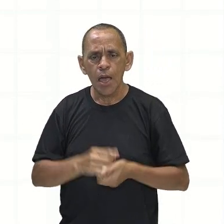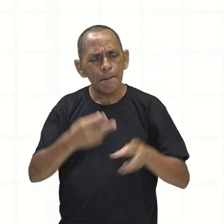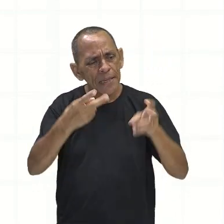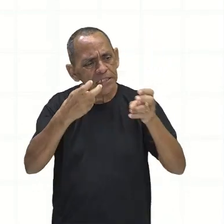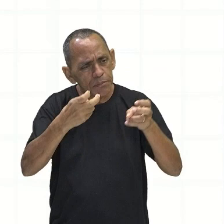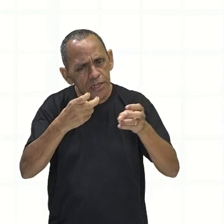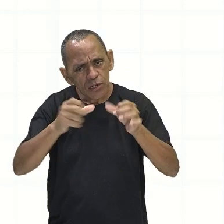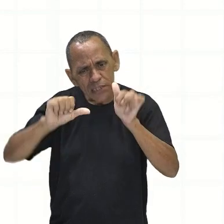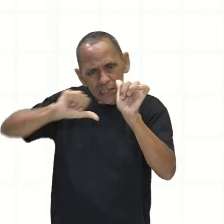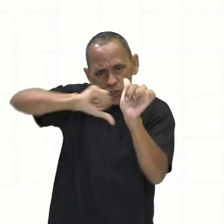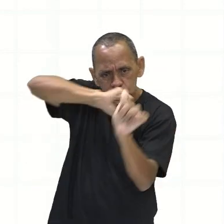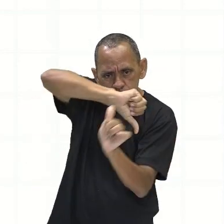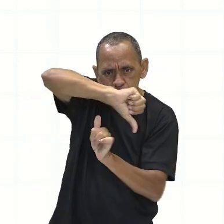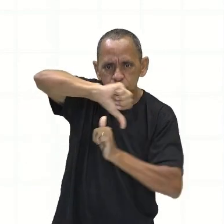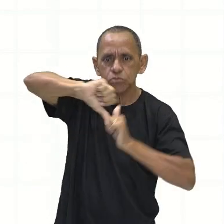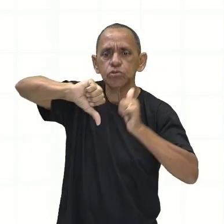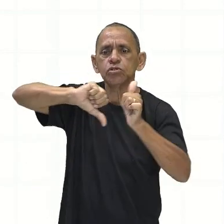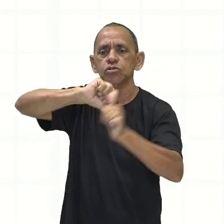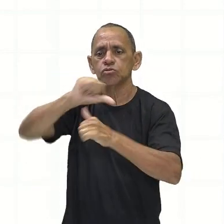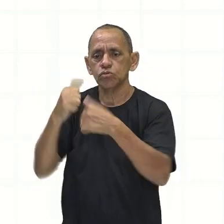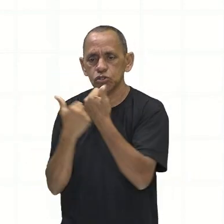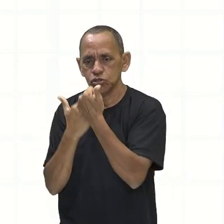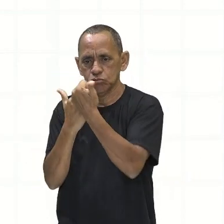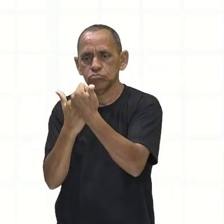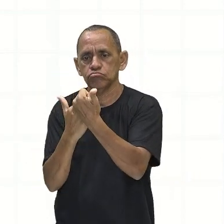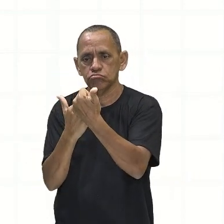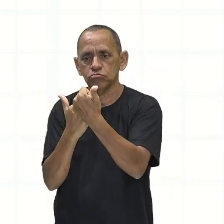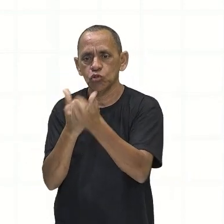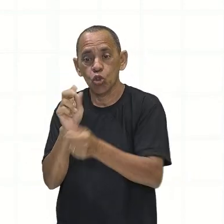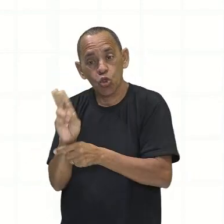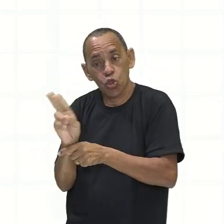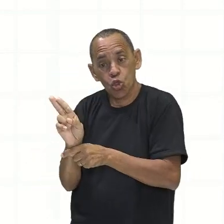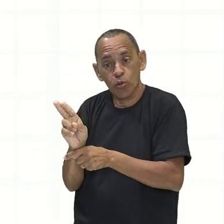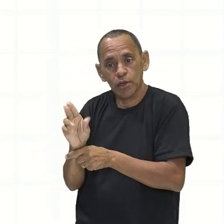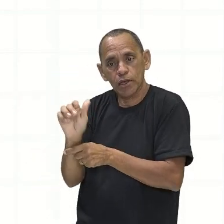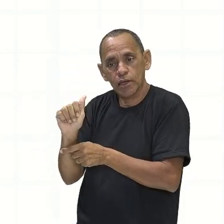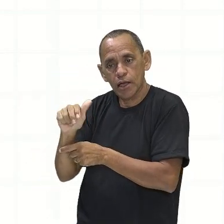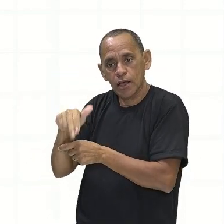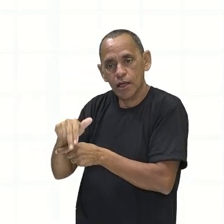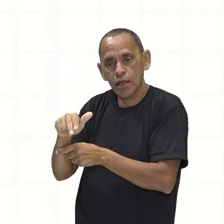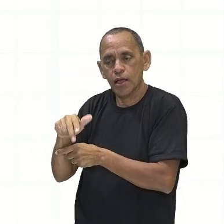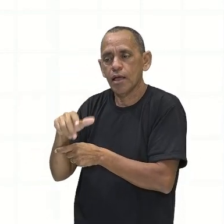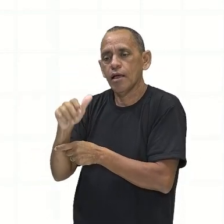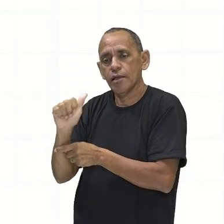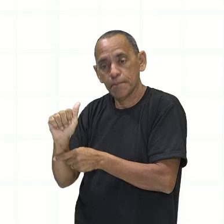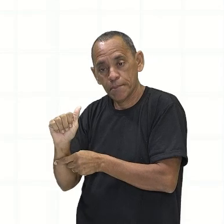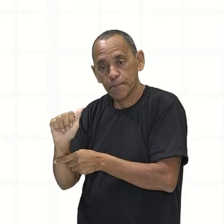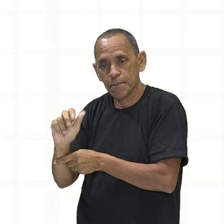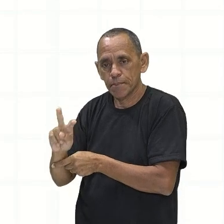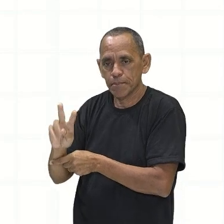aves a que ele se refere, se eu perguntasse para vocês? Aí vocês logo saberiam que essas aves,